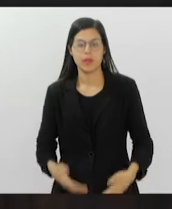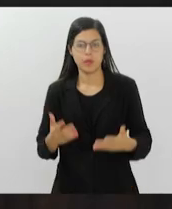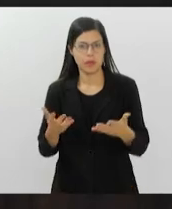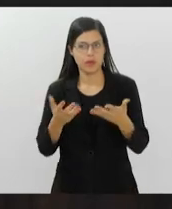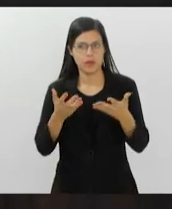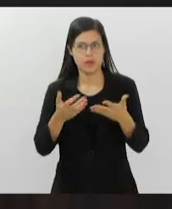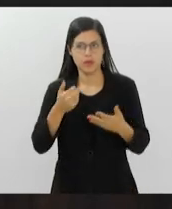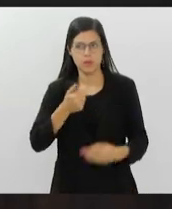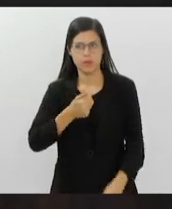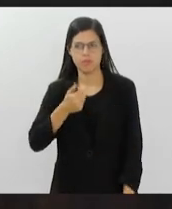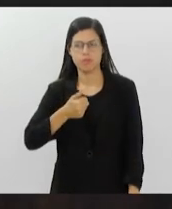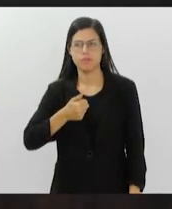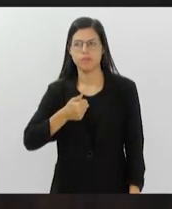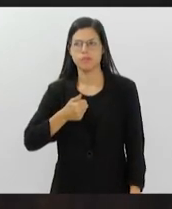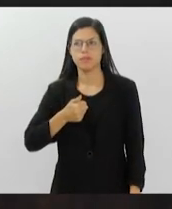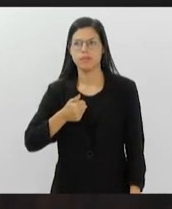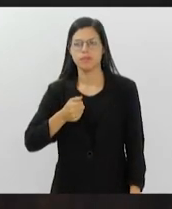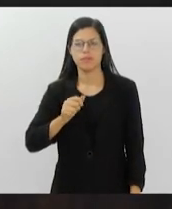primeiramente,